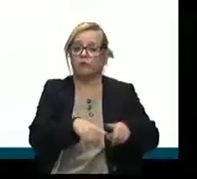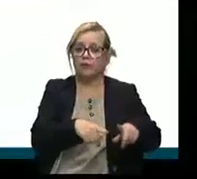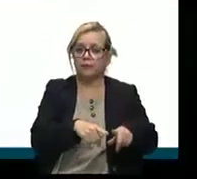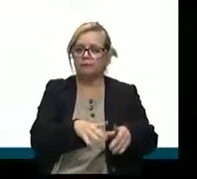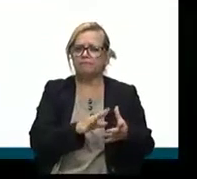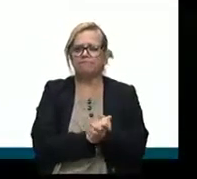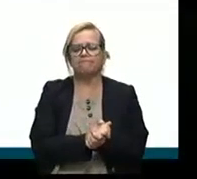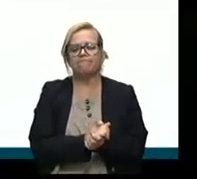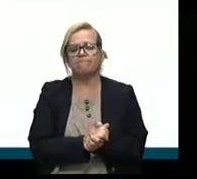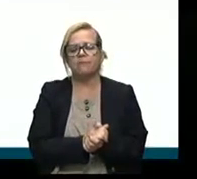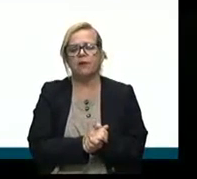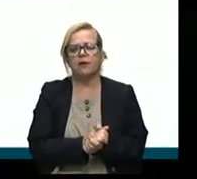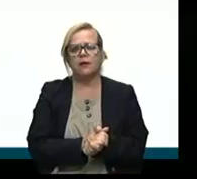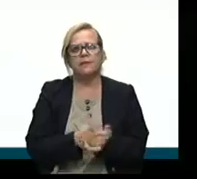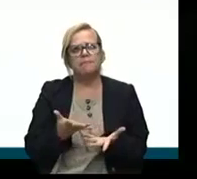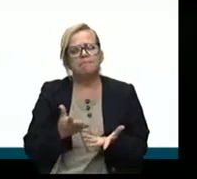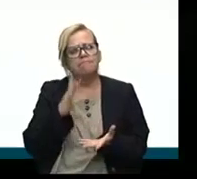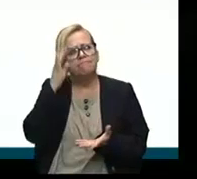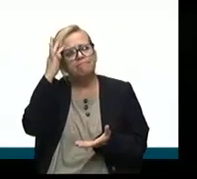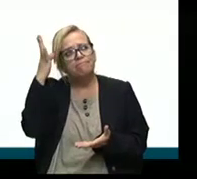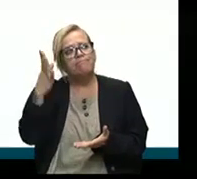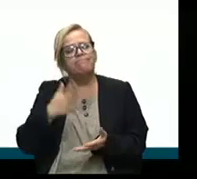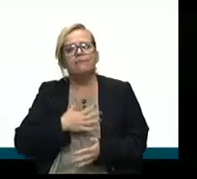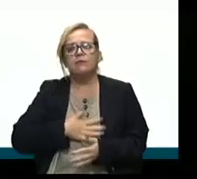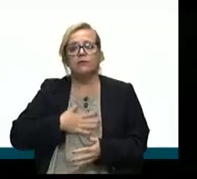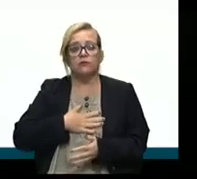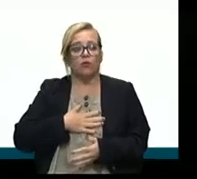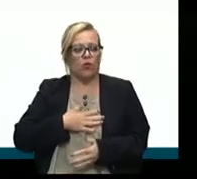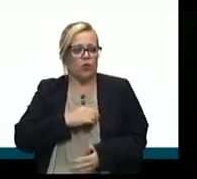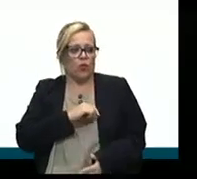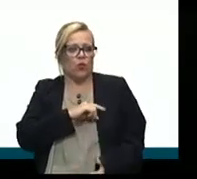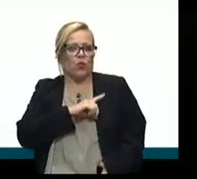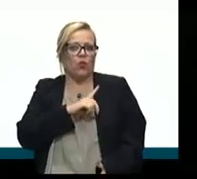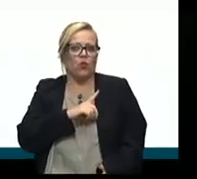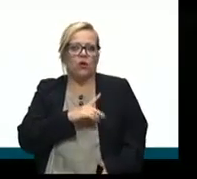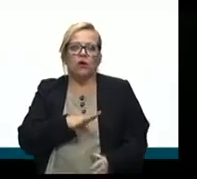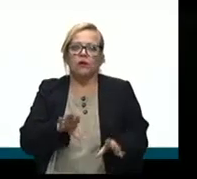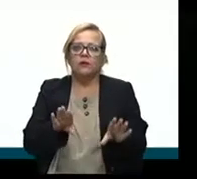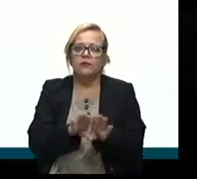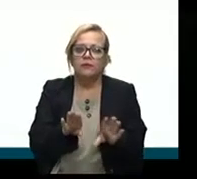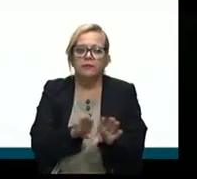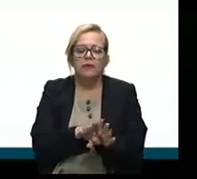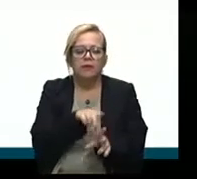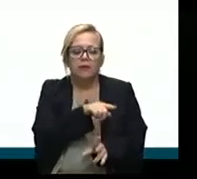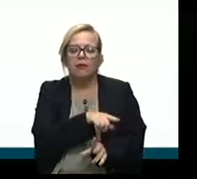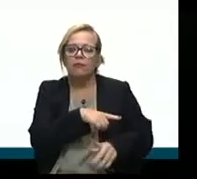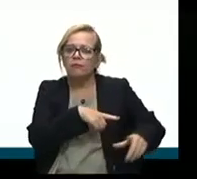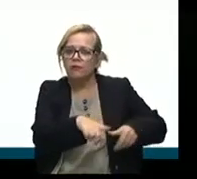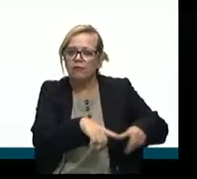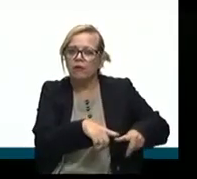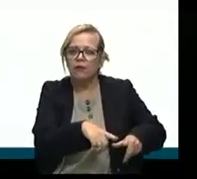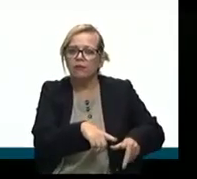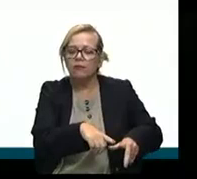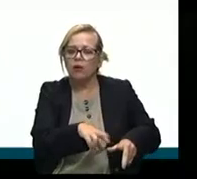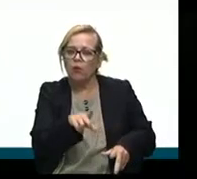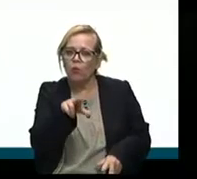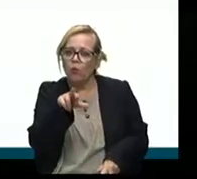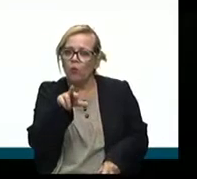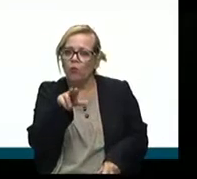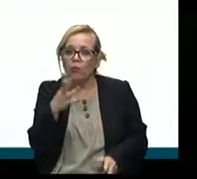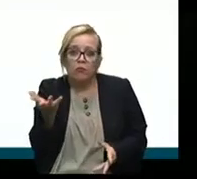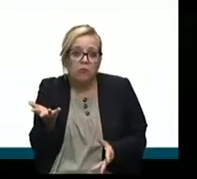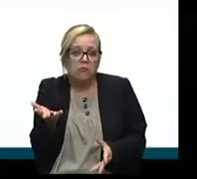Será que quanto maior é a satisfação em relação à remuneração, mais satisfeitos ficam os funcionários em